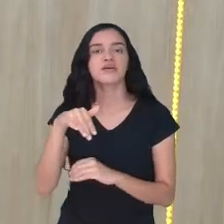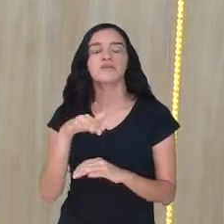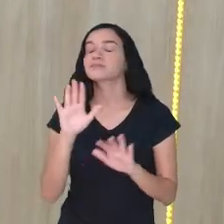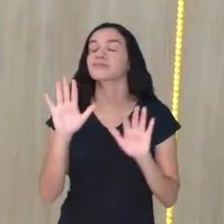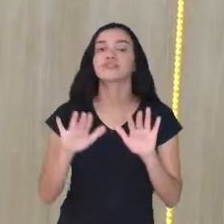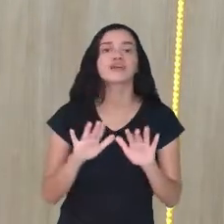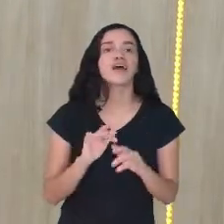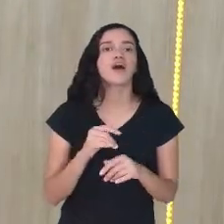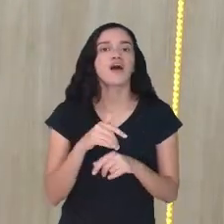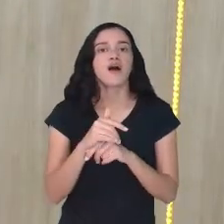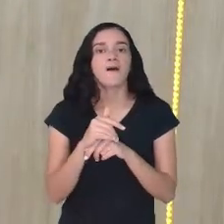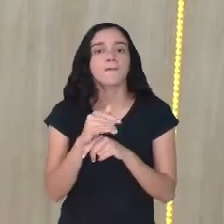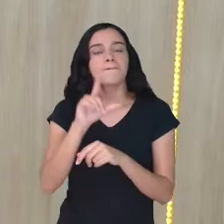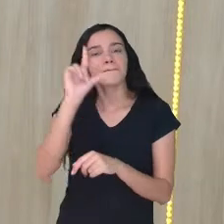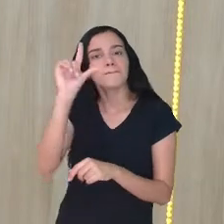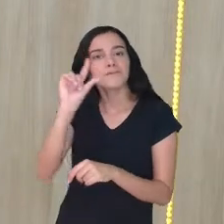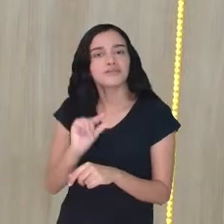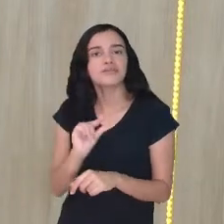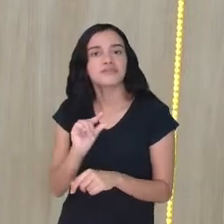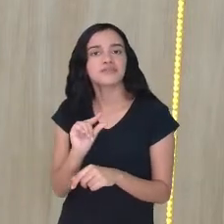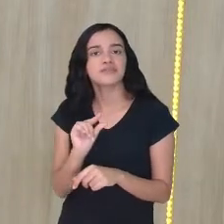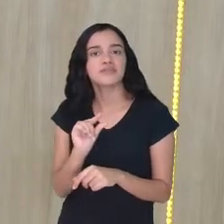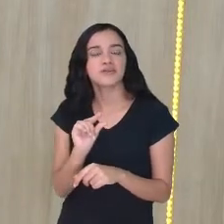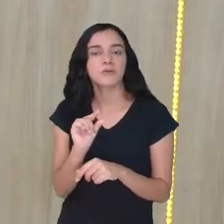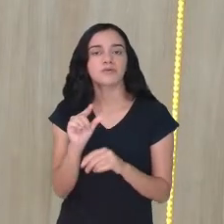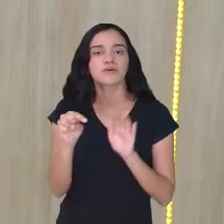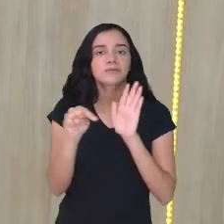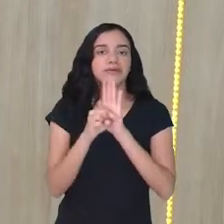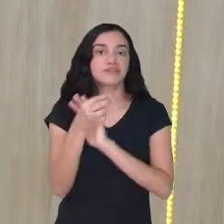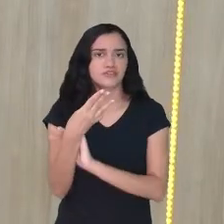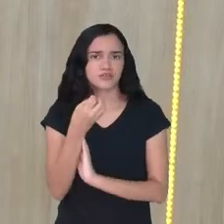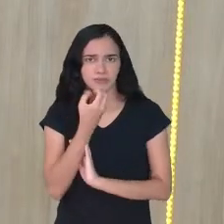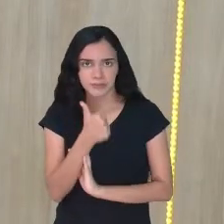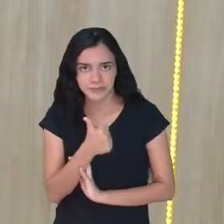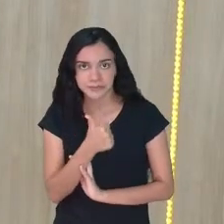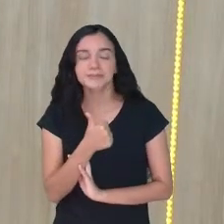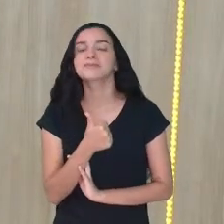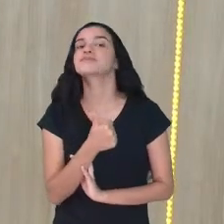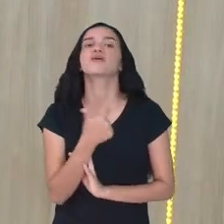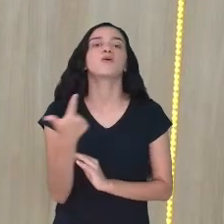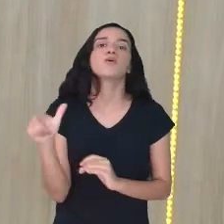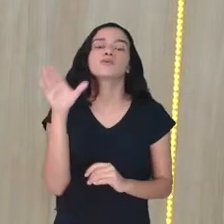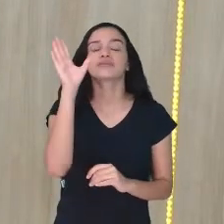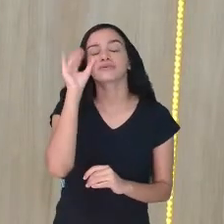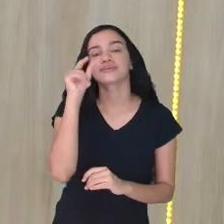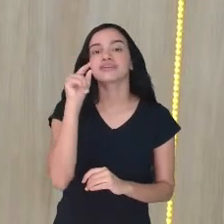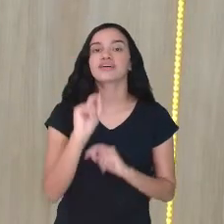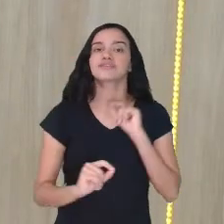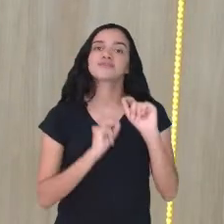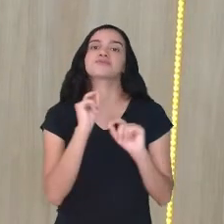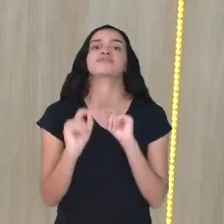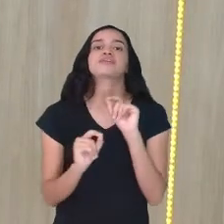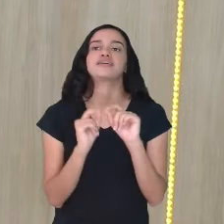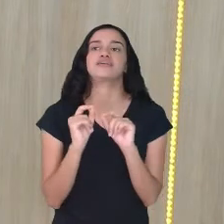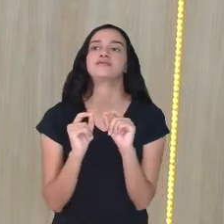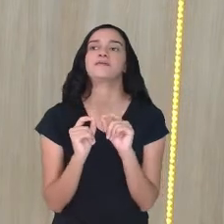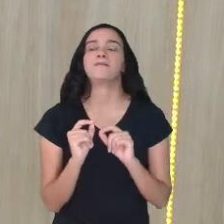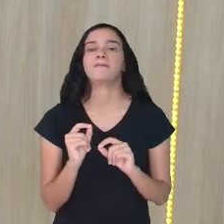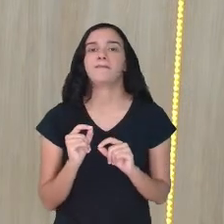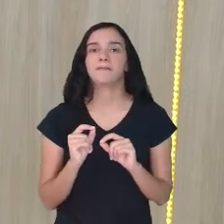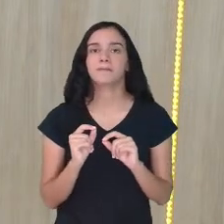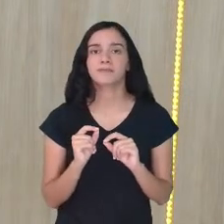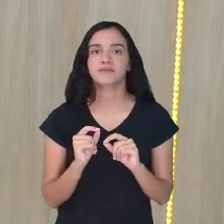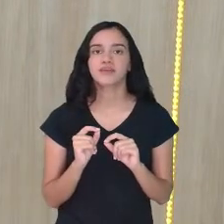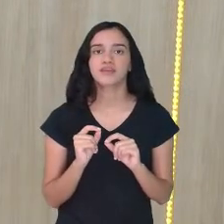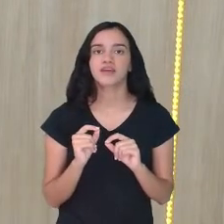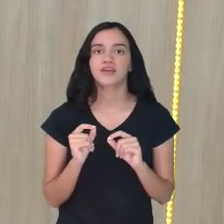ou menor do que menos 3. Tudo bem? Outra curiosidade dos números inteiros é a questão,